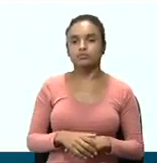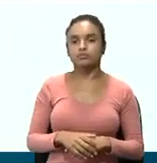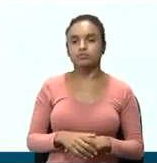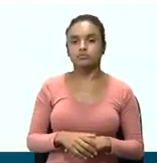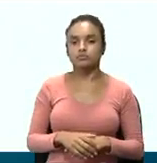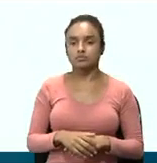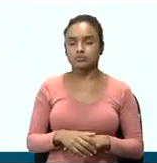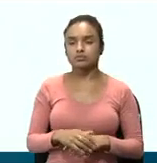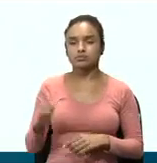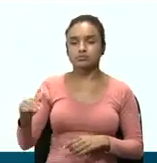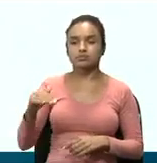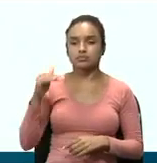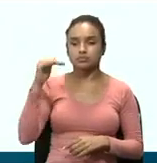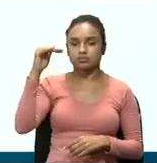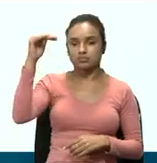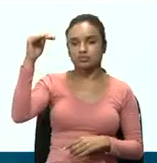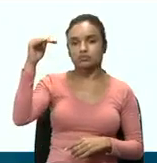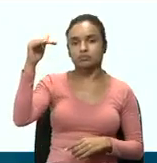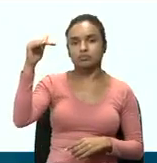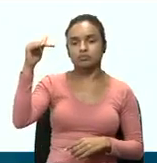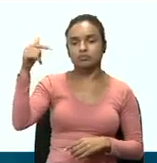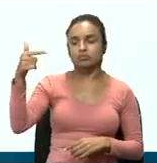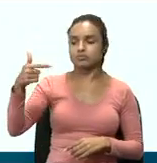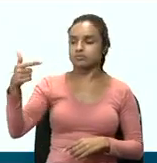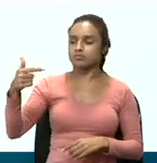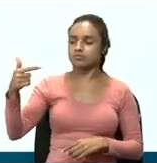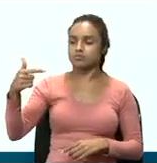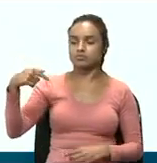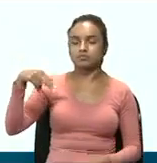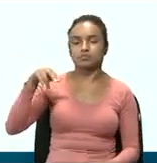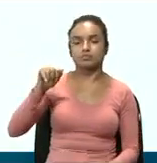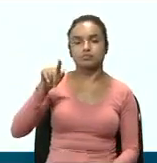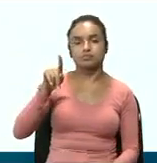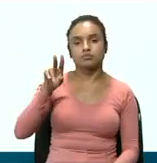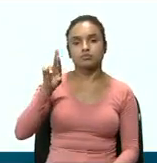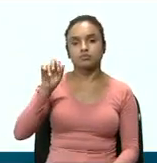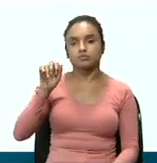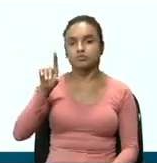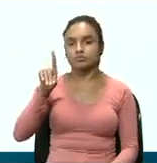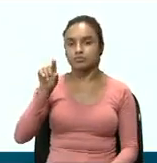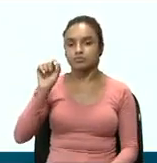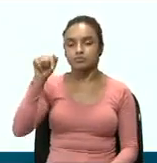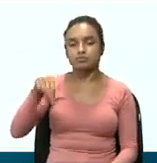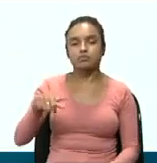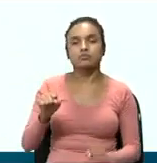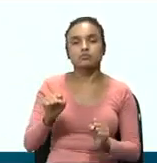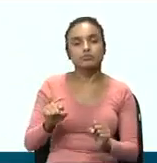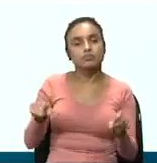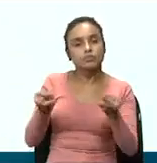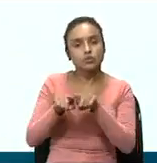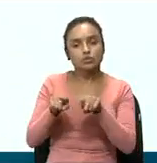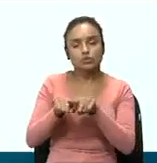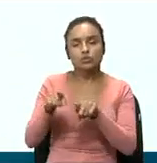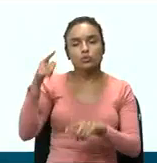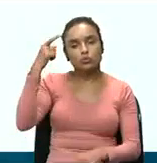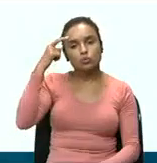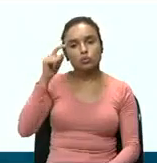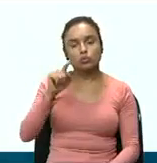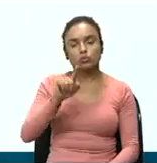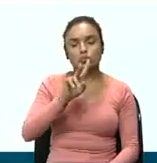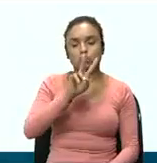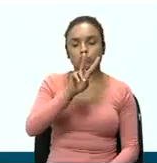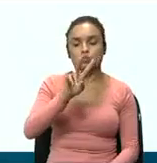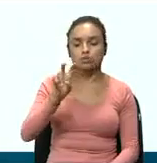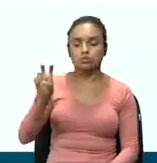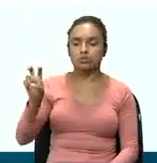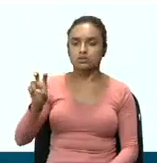elevado ao quadrado, ok? E eu posso pensar também aqui o quê? O